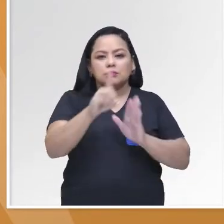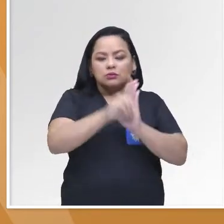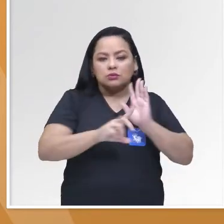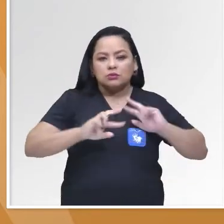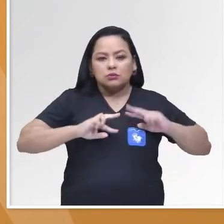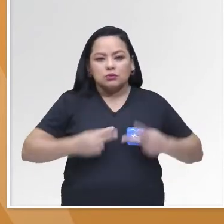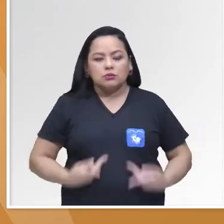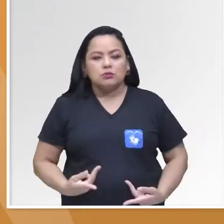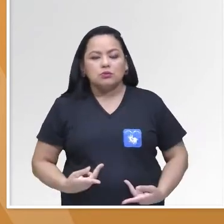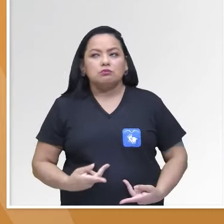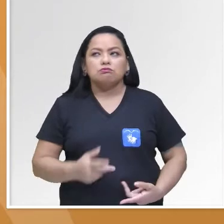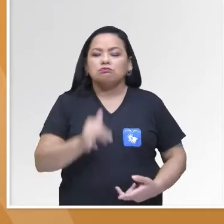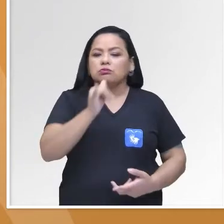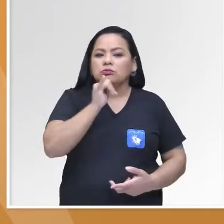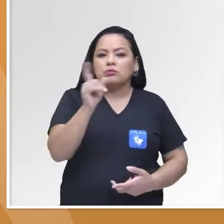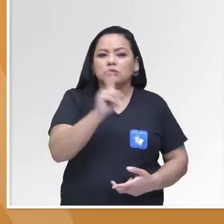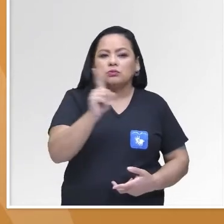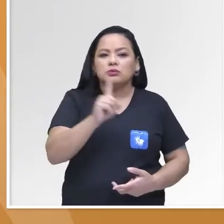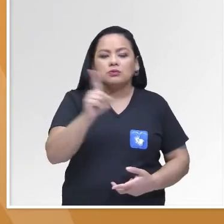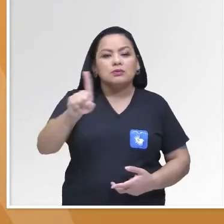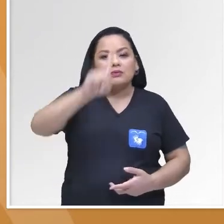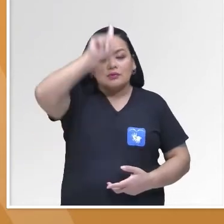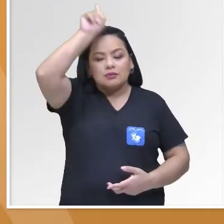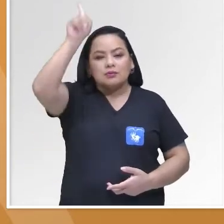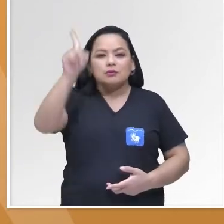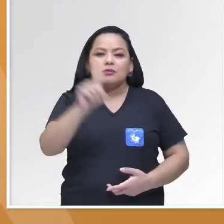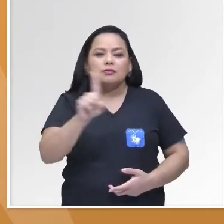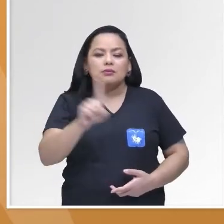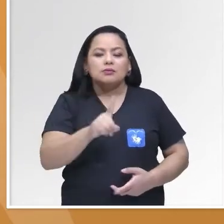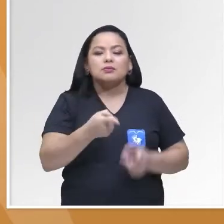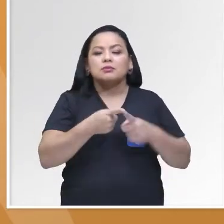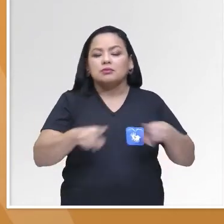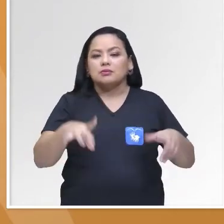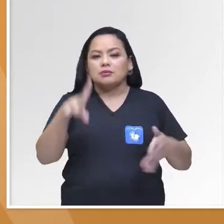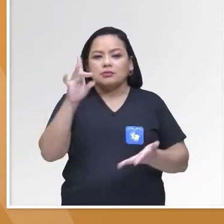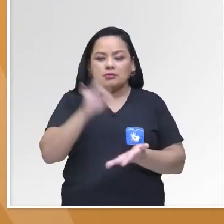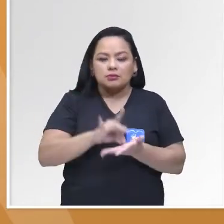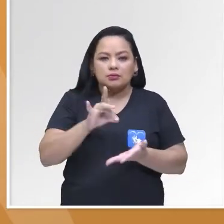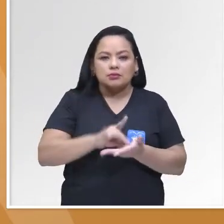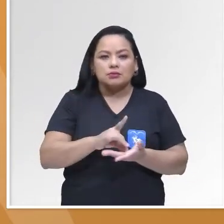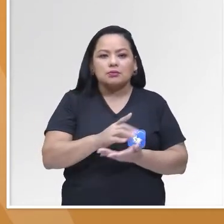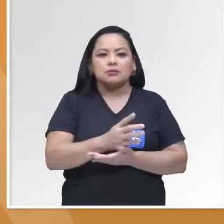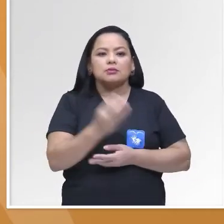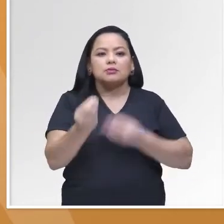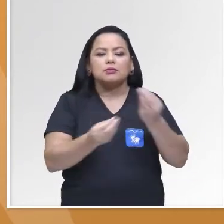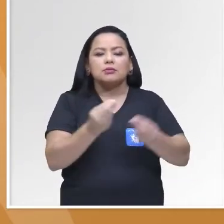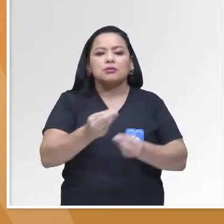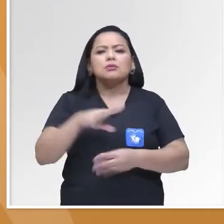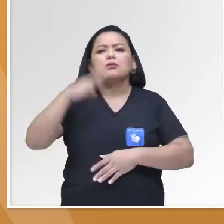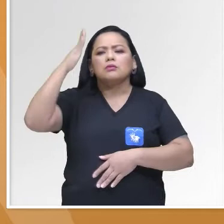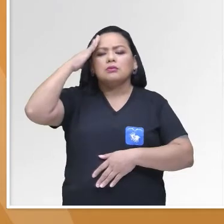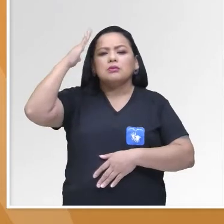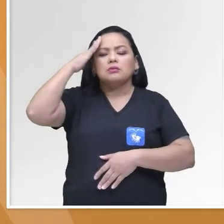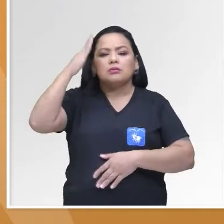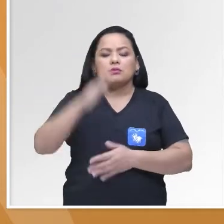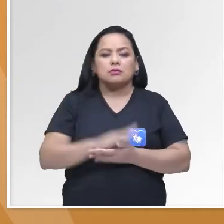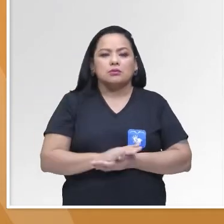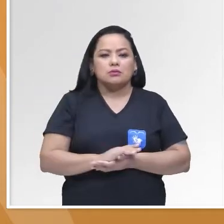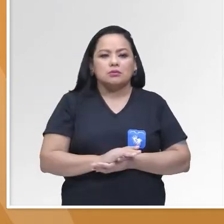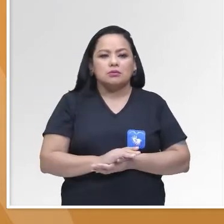foram, digamos assim, inventados. E sim, é o reconhecimento de que, apesar